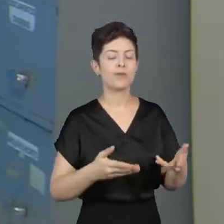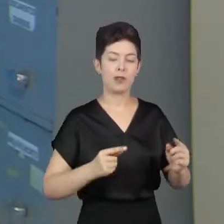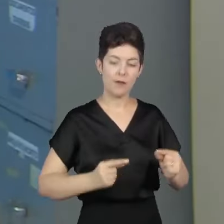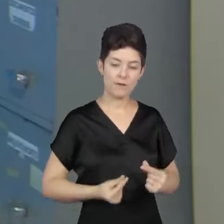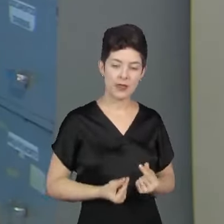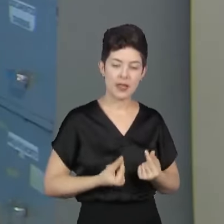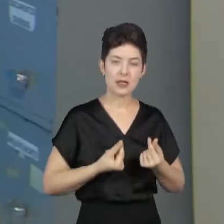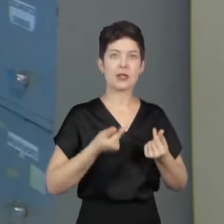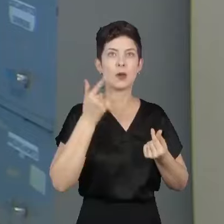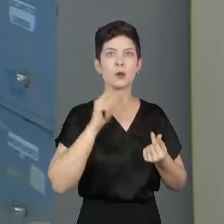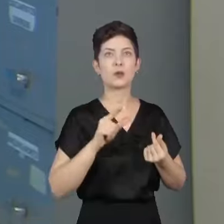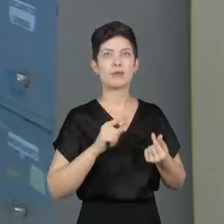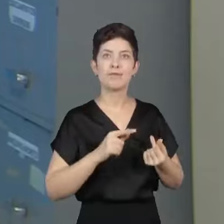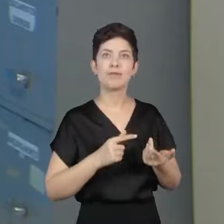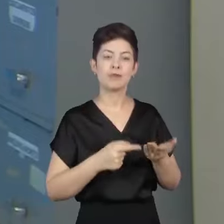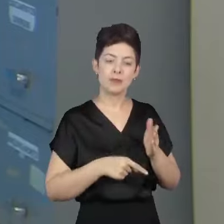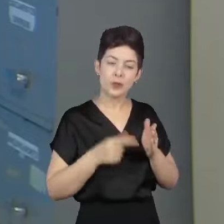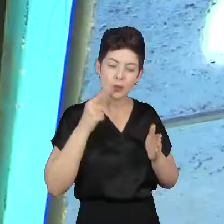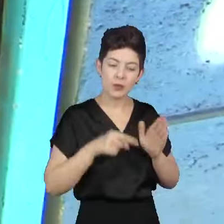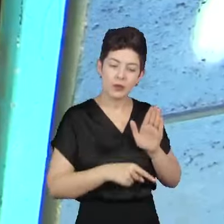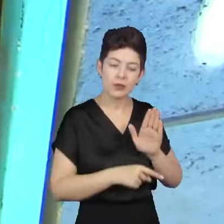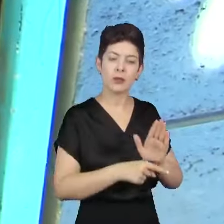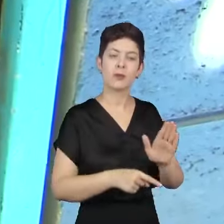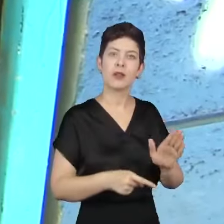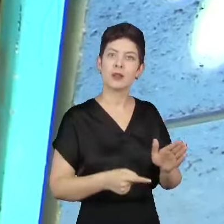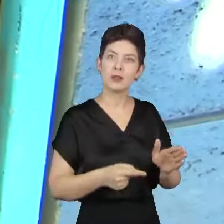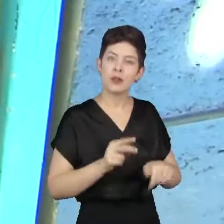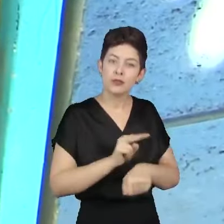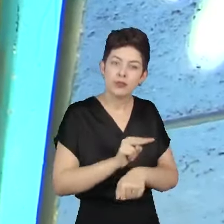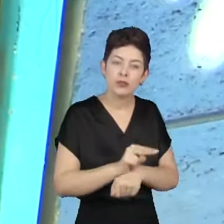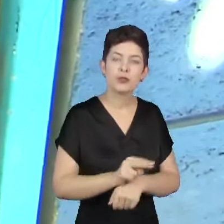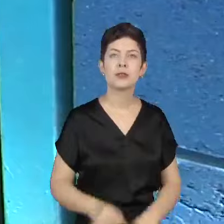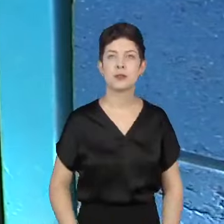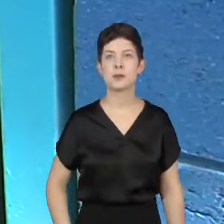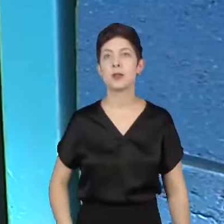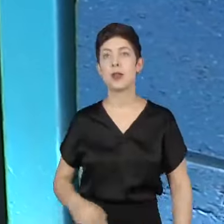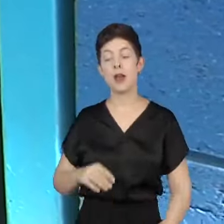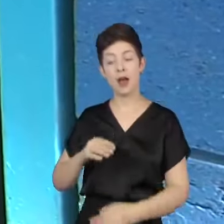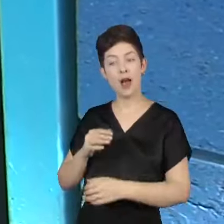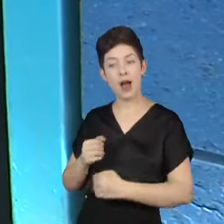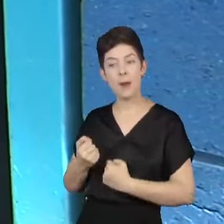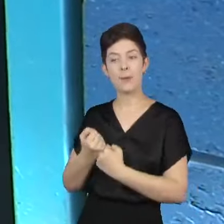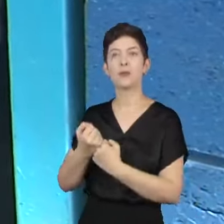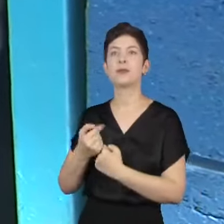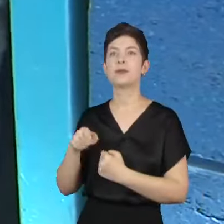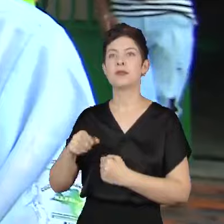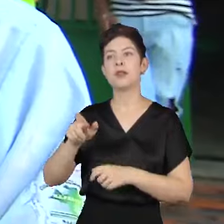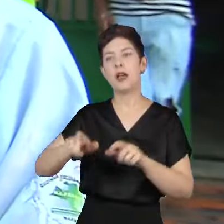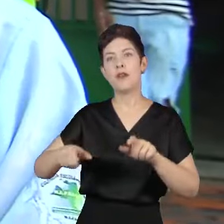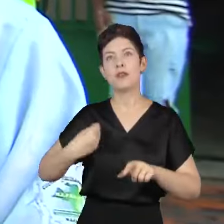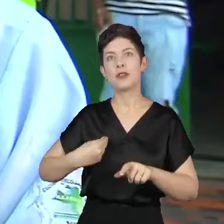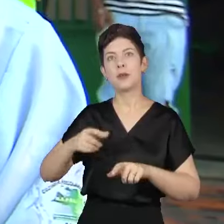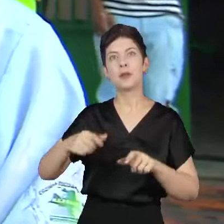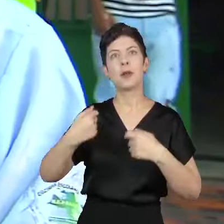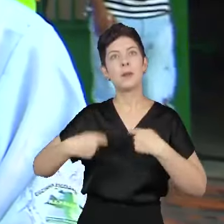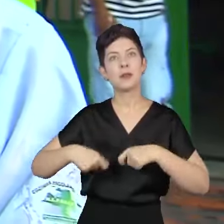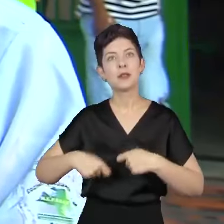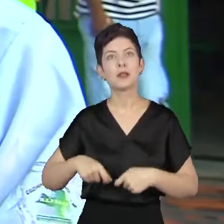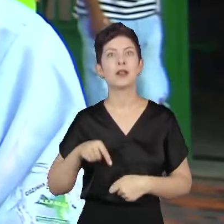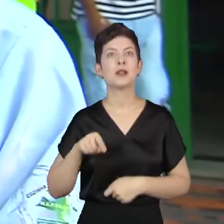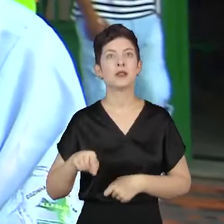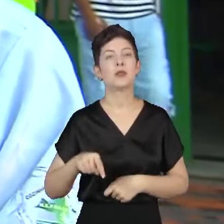né? E dar um lugarzinho para os meus bichinhos também, né? Apoio necessário e que faz diferença na vida de quem precisa. Isso tudo é